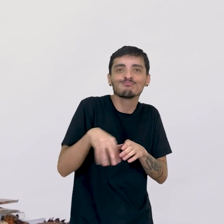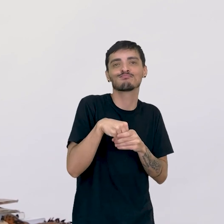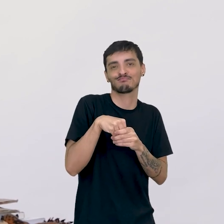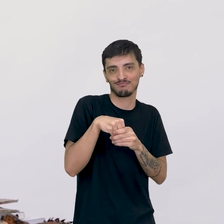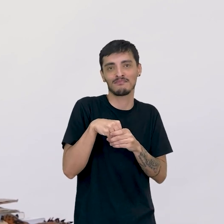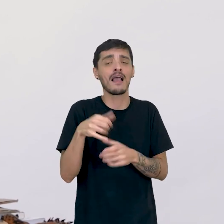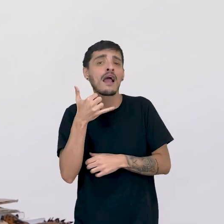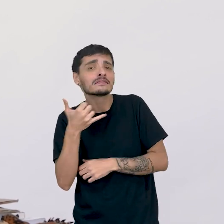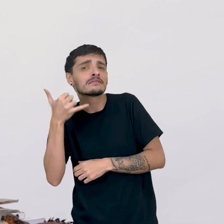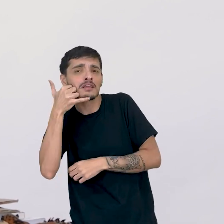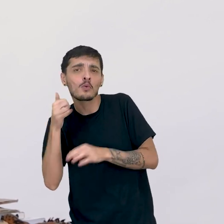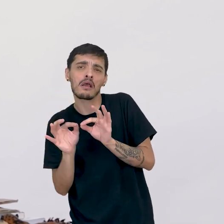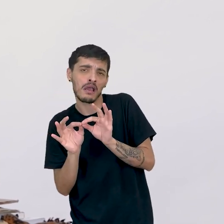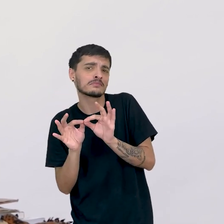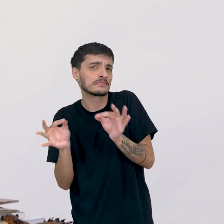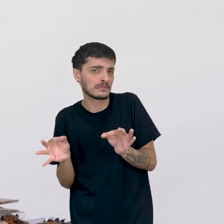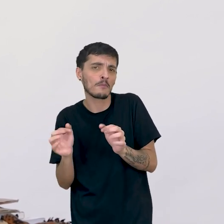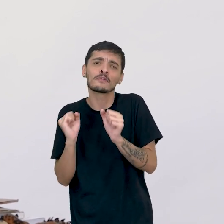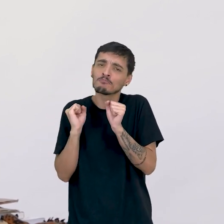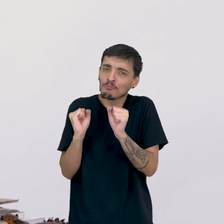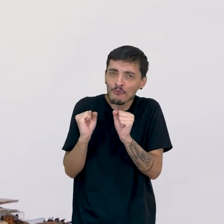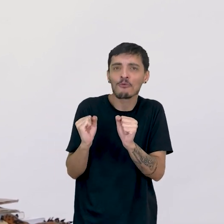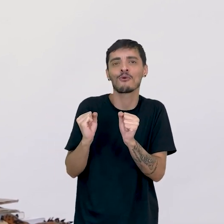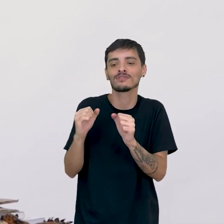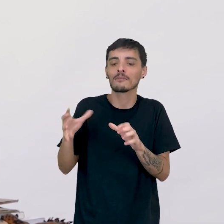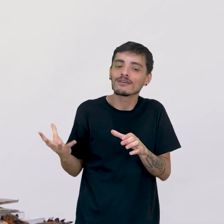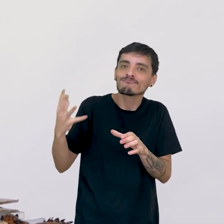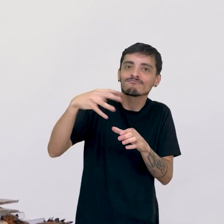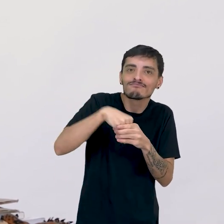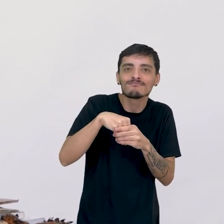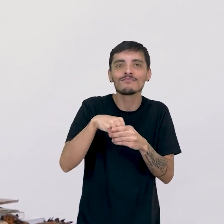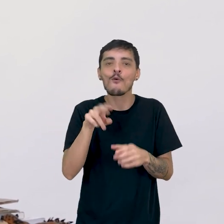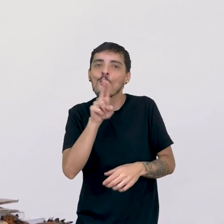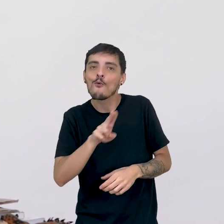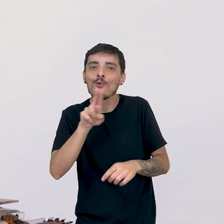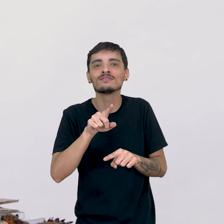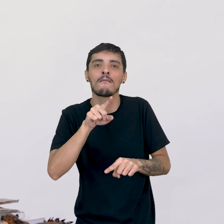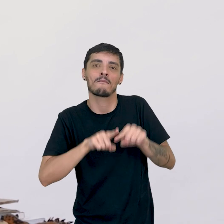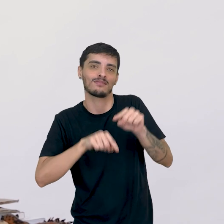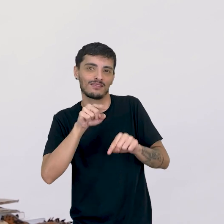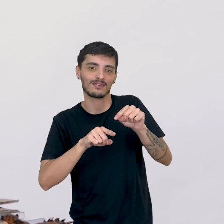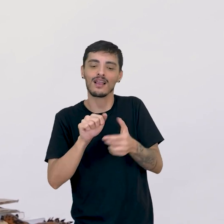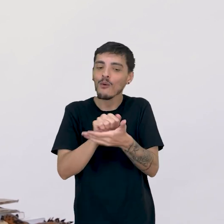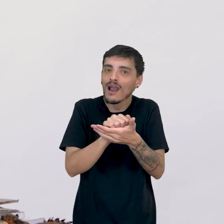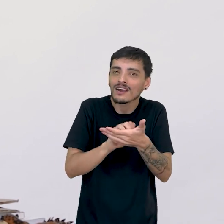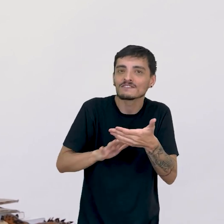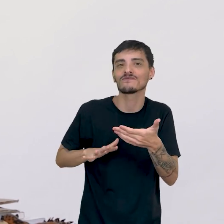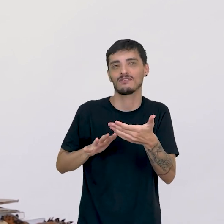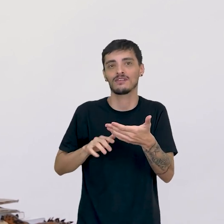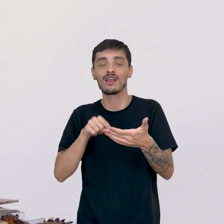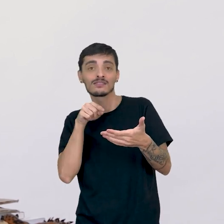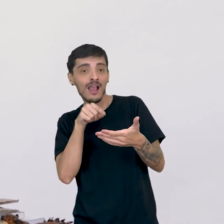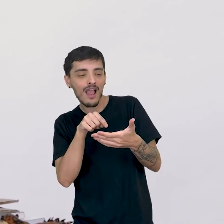máquina fotográfica e a câmera de vídeo, ambas embutidas no aparelho celular no seu modo mais acessível, em mais um dos